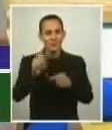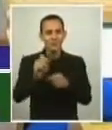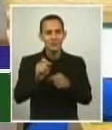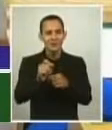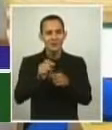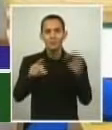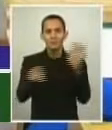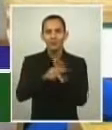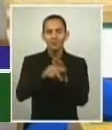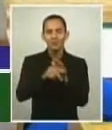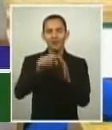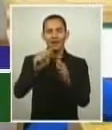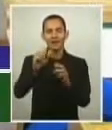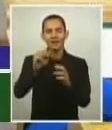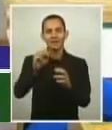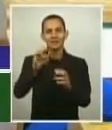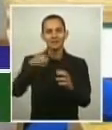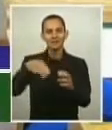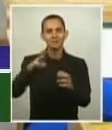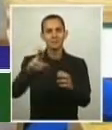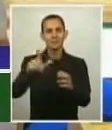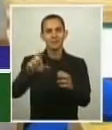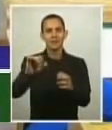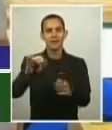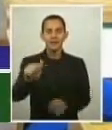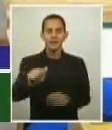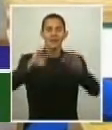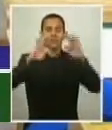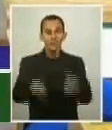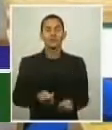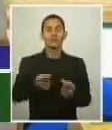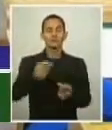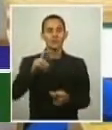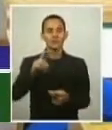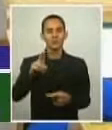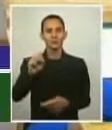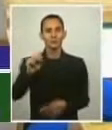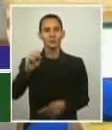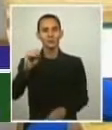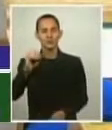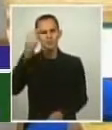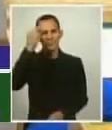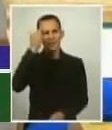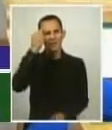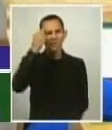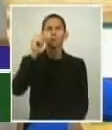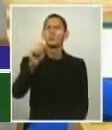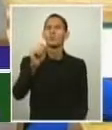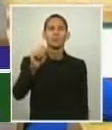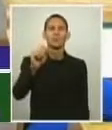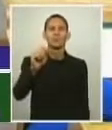assembleia e de todos aqui o Russo e está